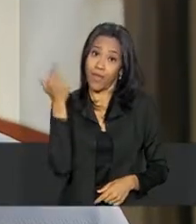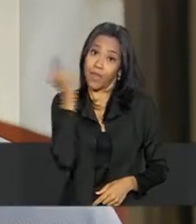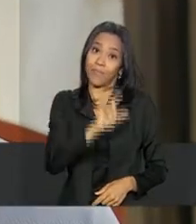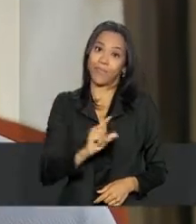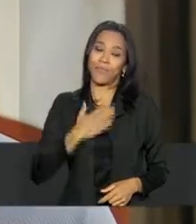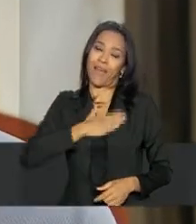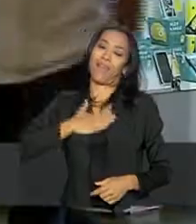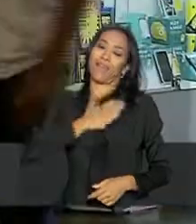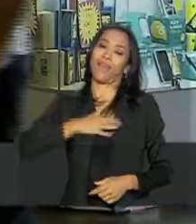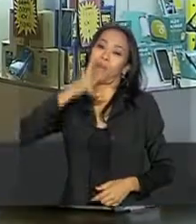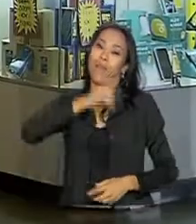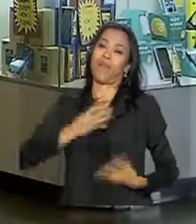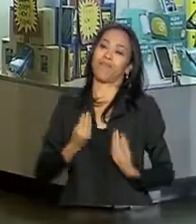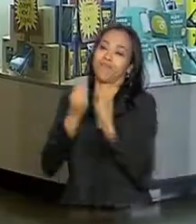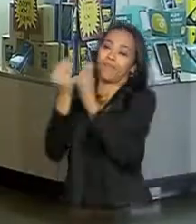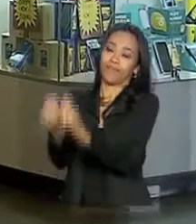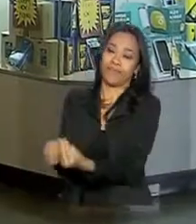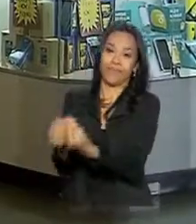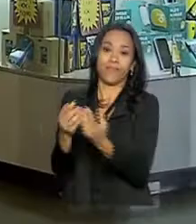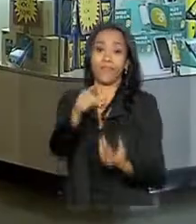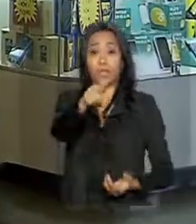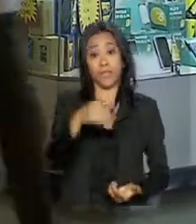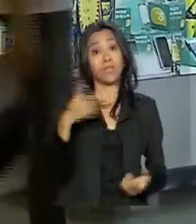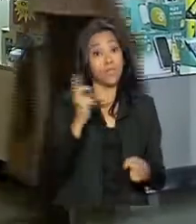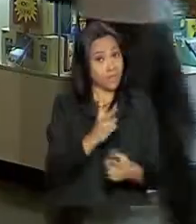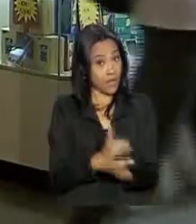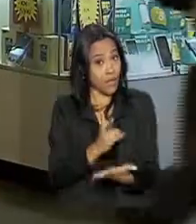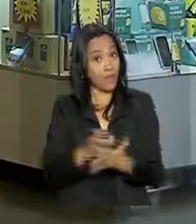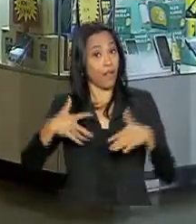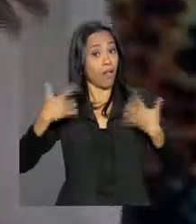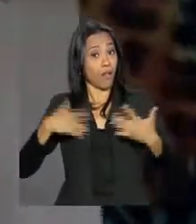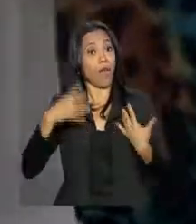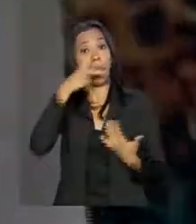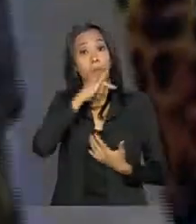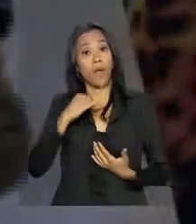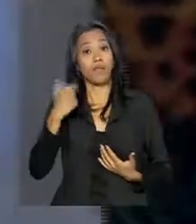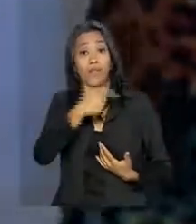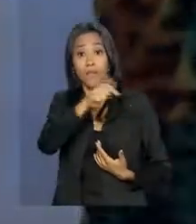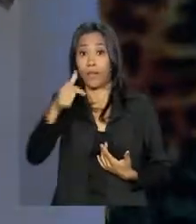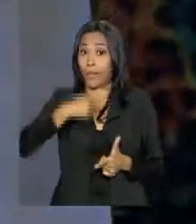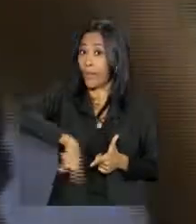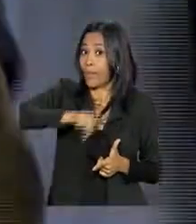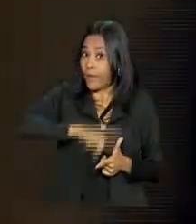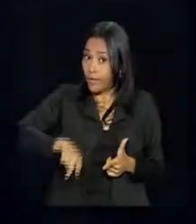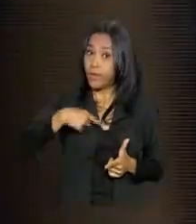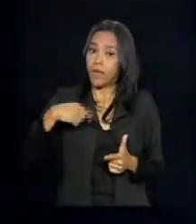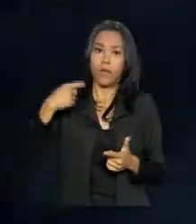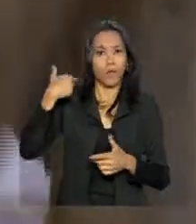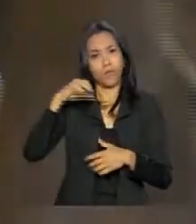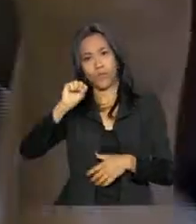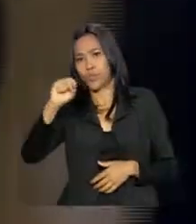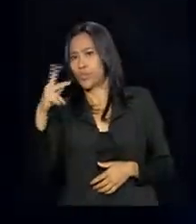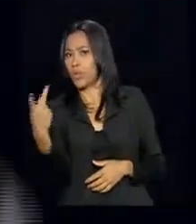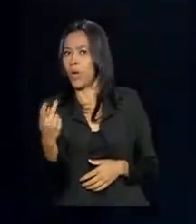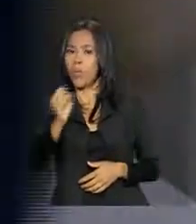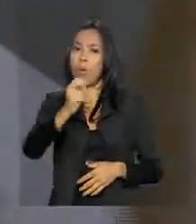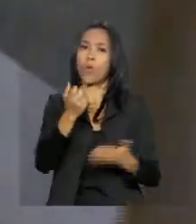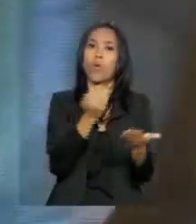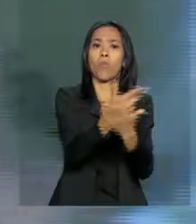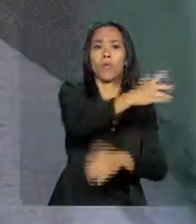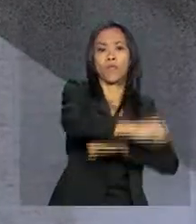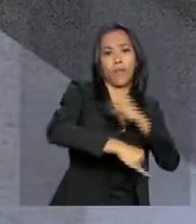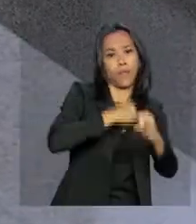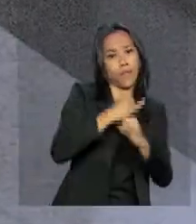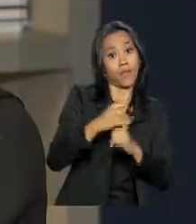agora ele entendeu e para alegrar os pais sem ter dor de cabeça no shopping ou comprando pela internet vale anotar mais